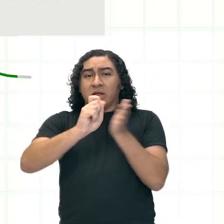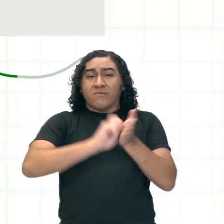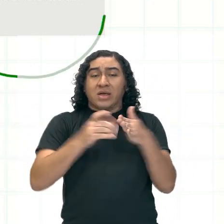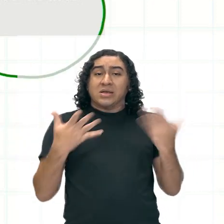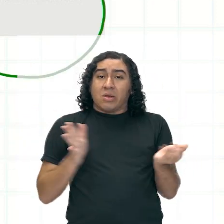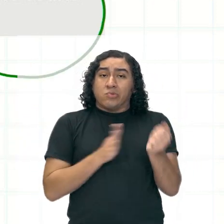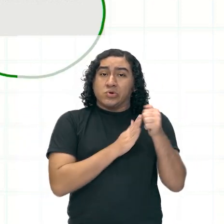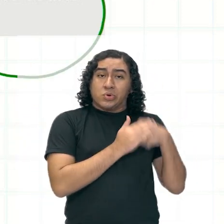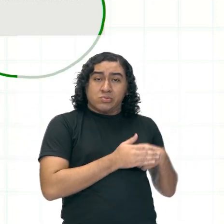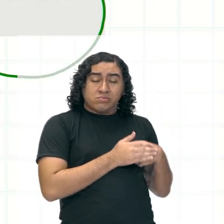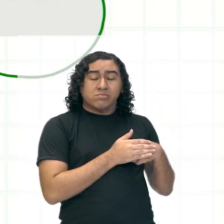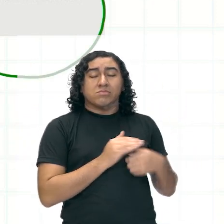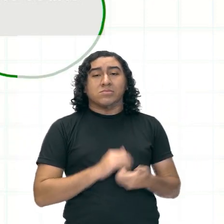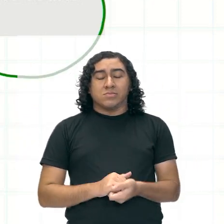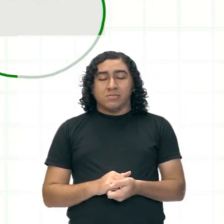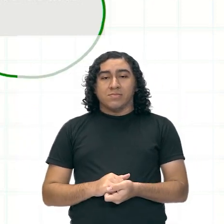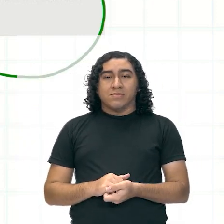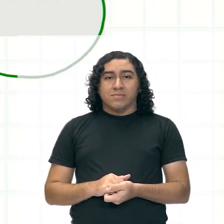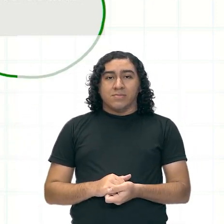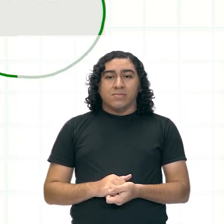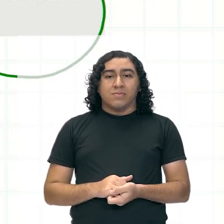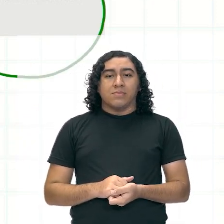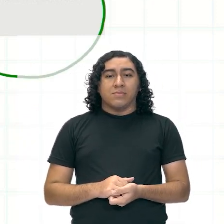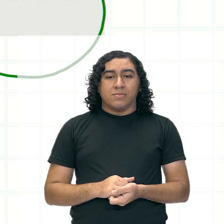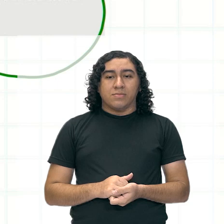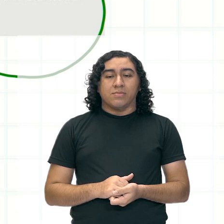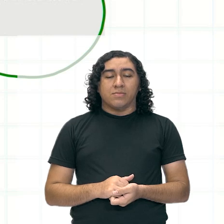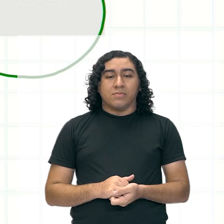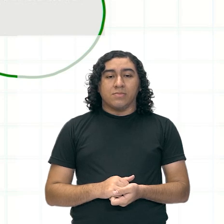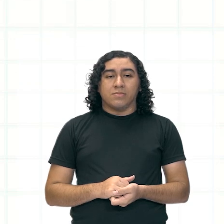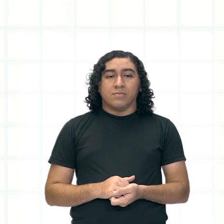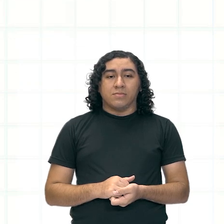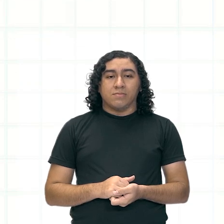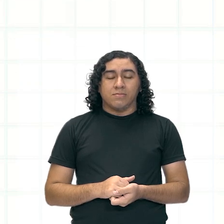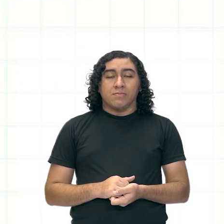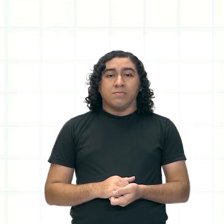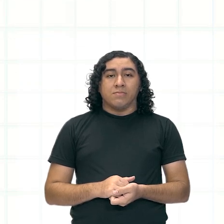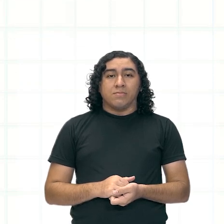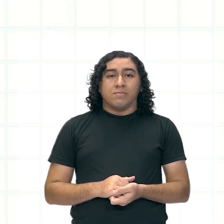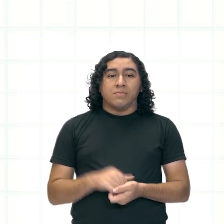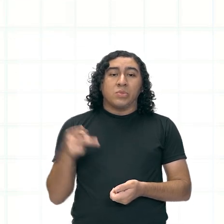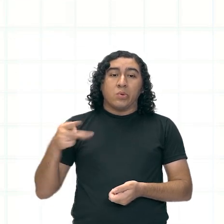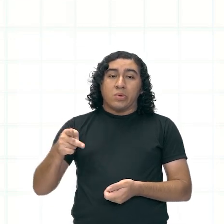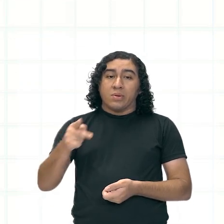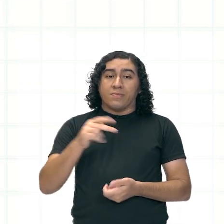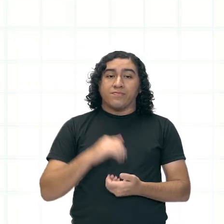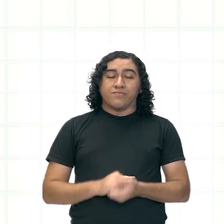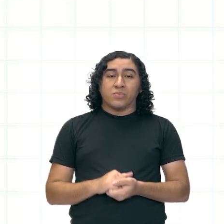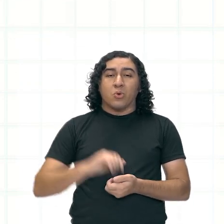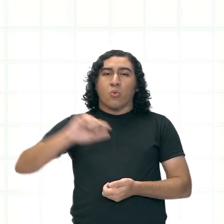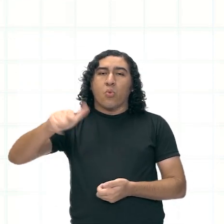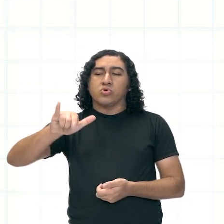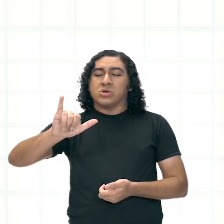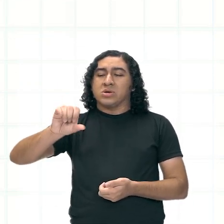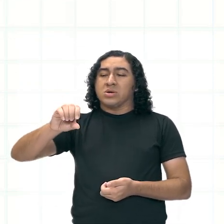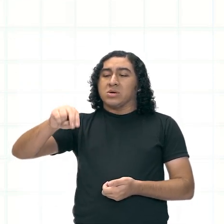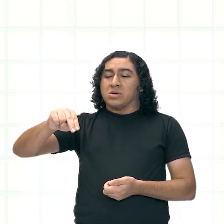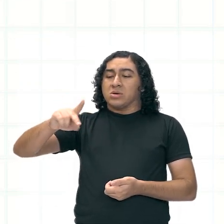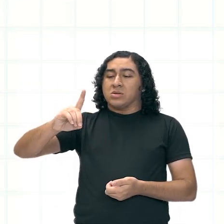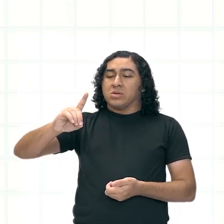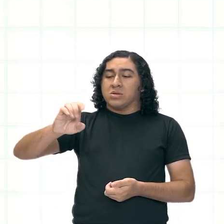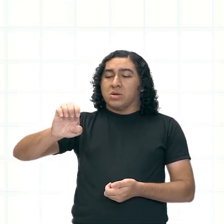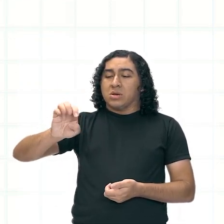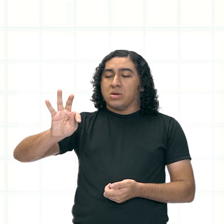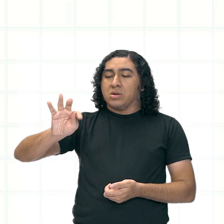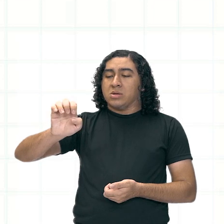foi omitido, então temos um sujeito oculto, ok? Seguindo aqui, e o sujeito indeterminado? Gente,